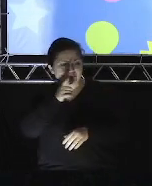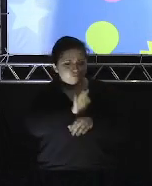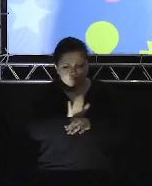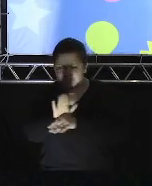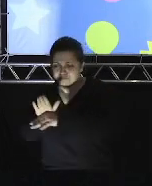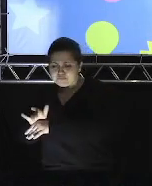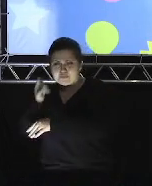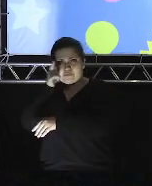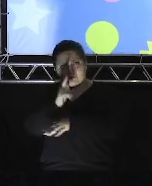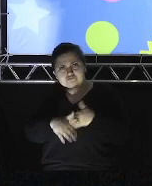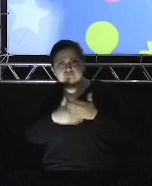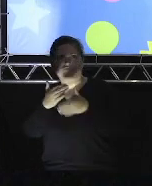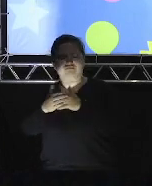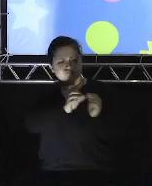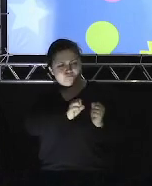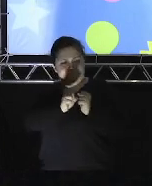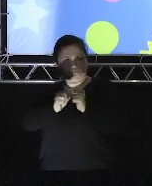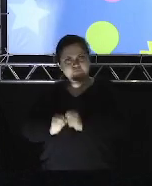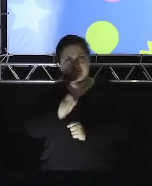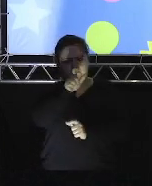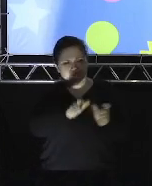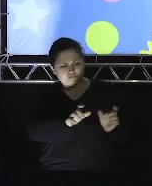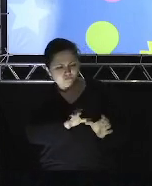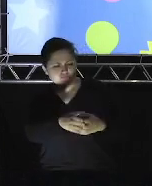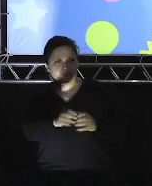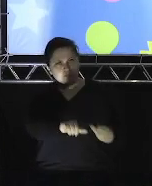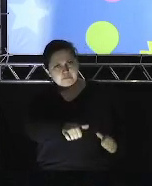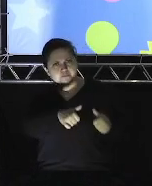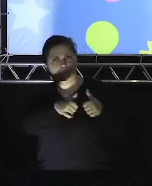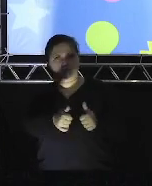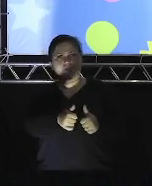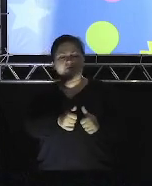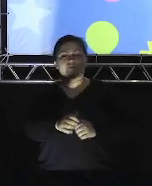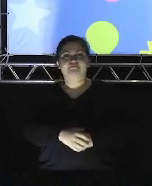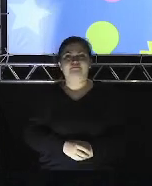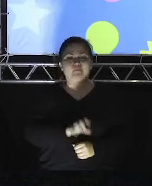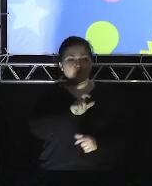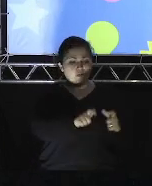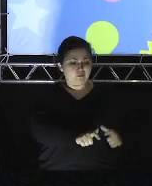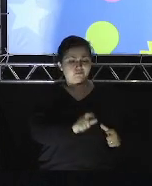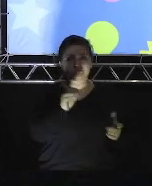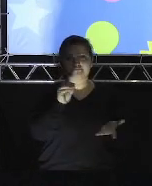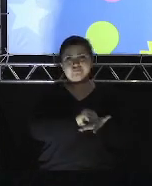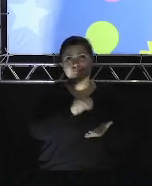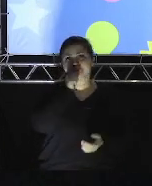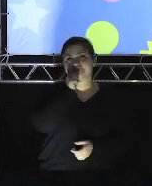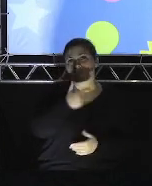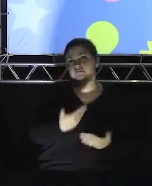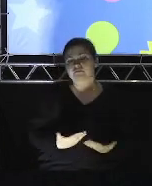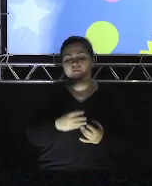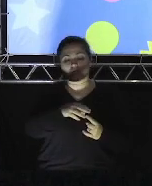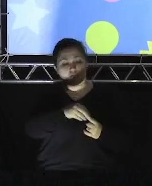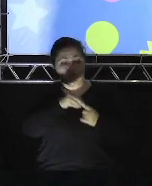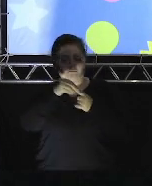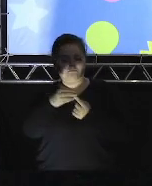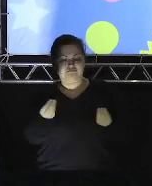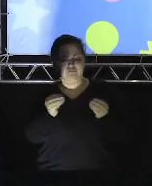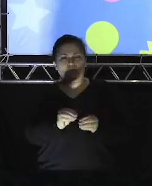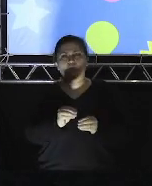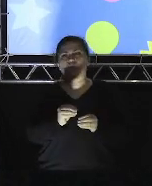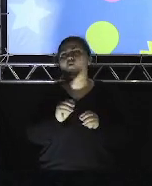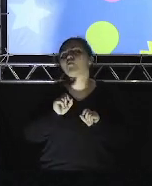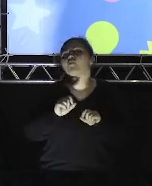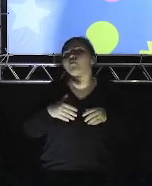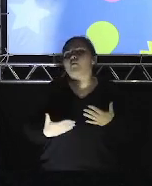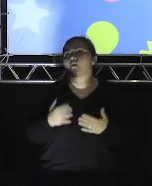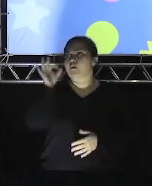conseguir empoderar os times a melhorarem nesses gaps. E a priorização que eu falei, qual